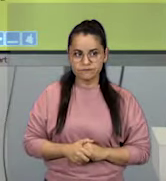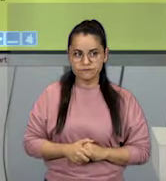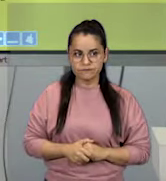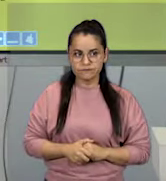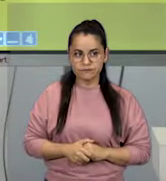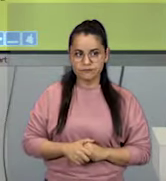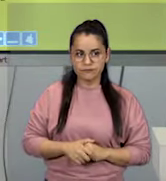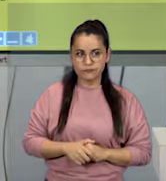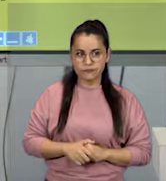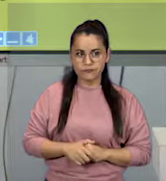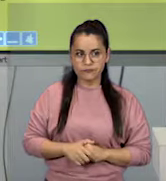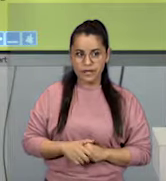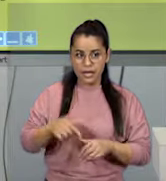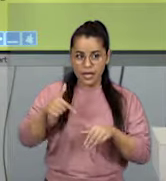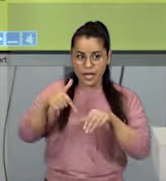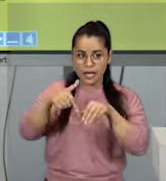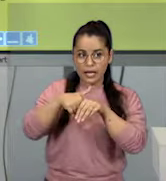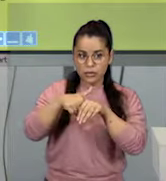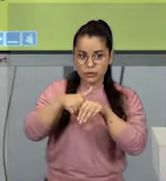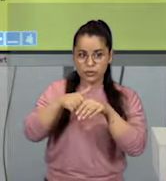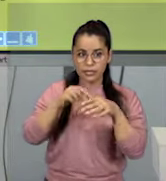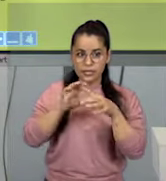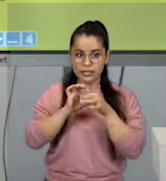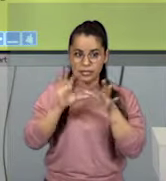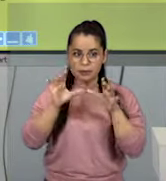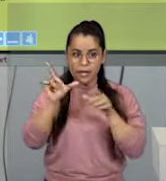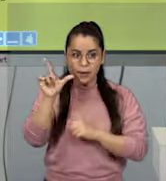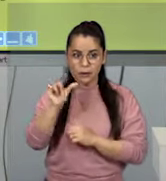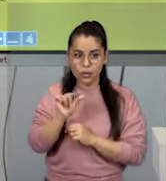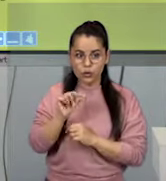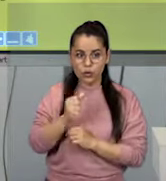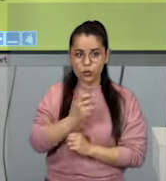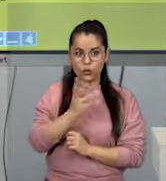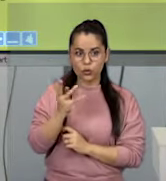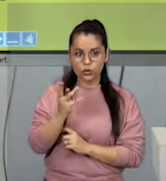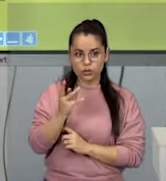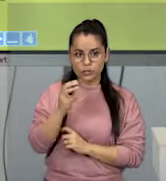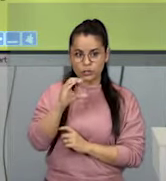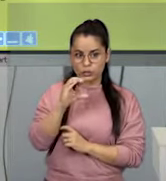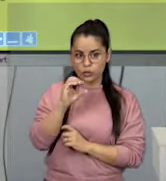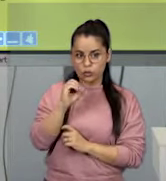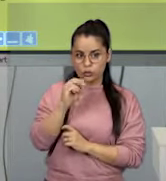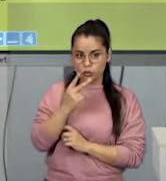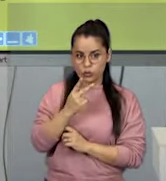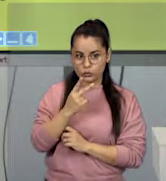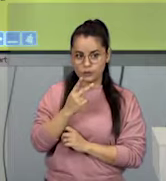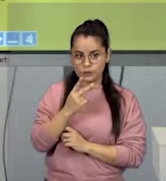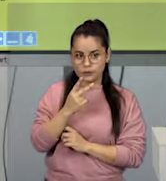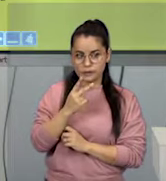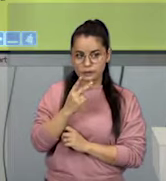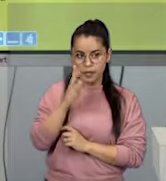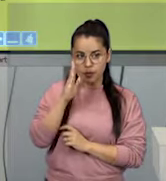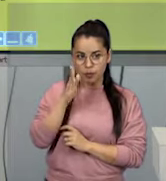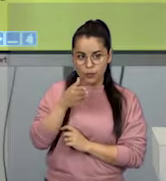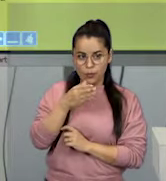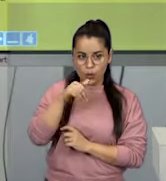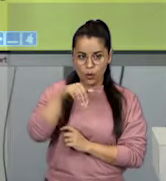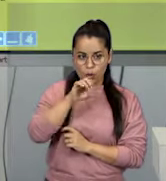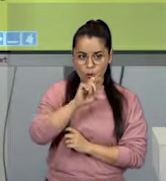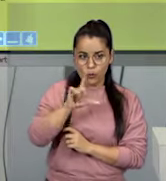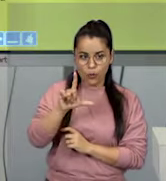e o gelli para gasolina libera a menor quantidade de CO2 formol e a energia